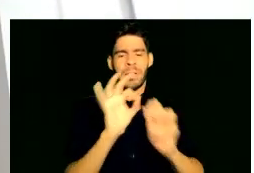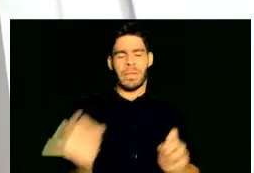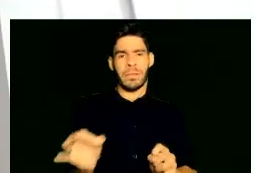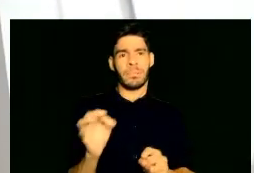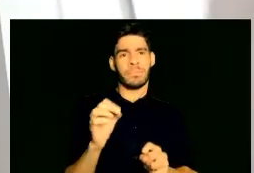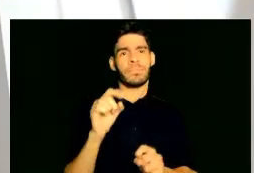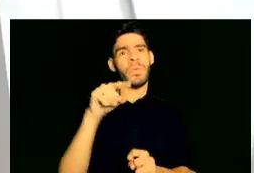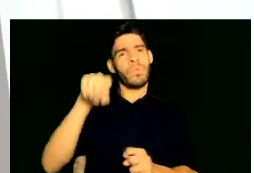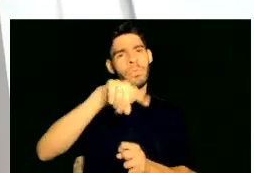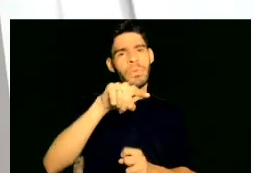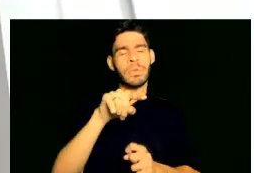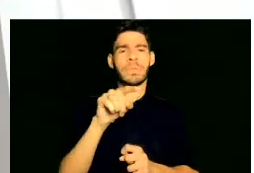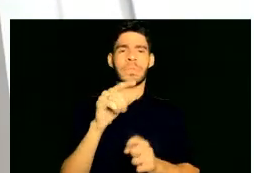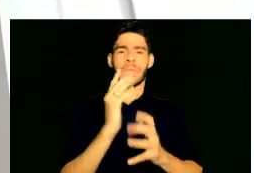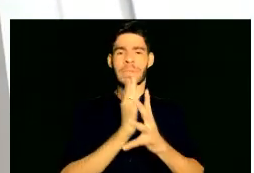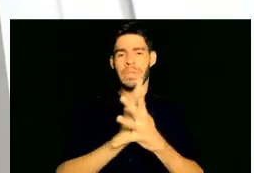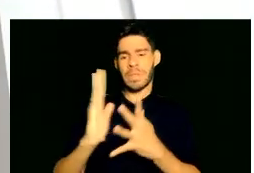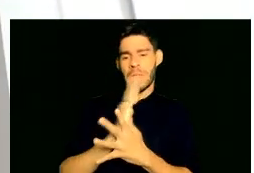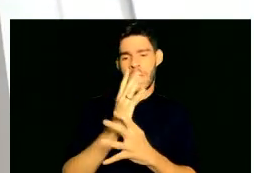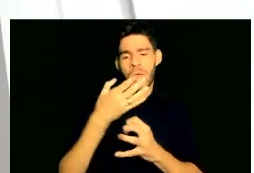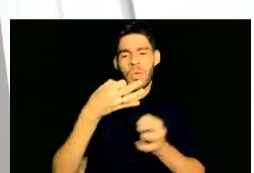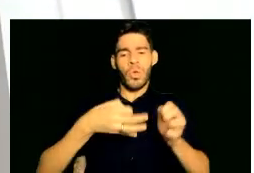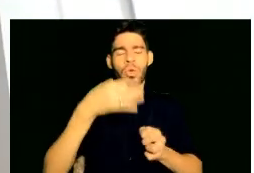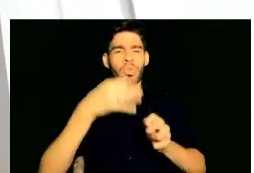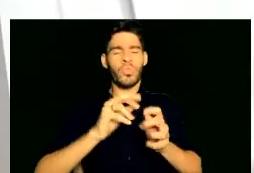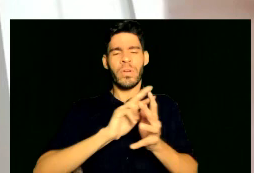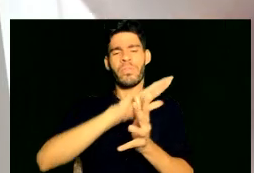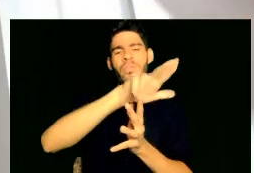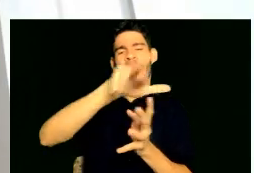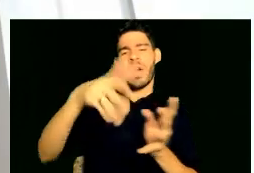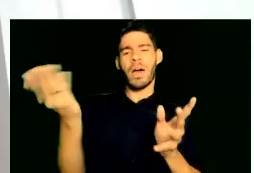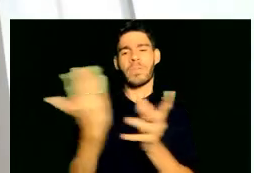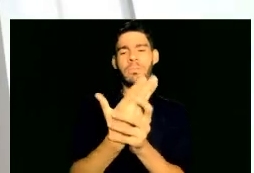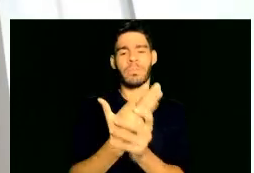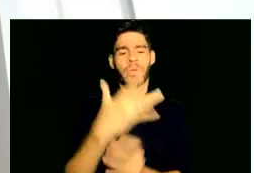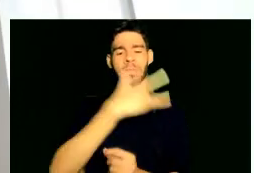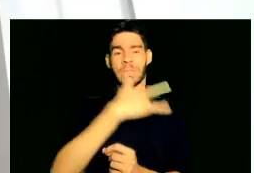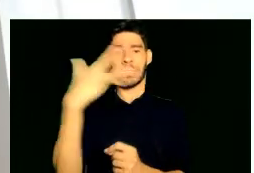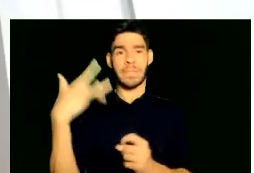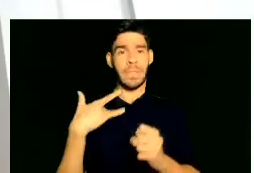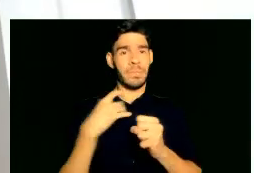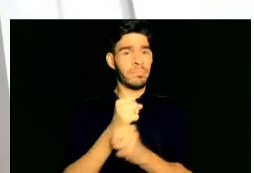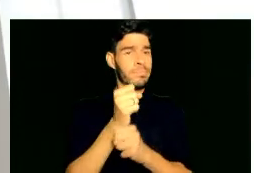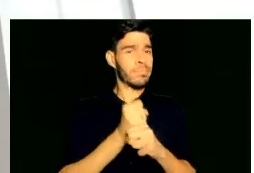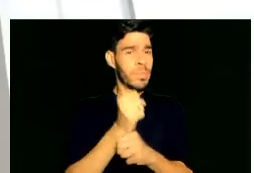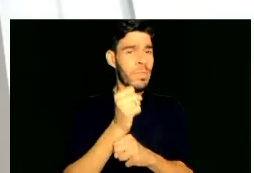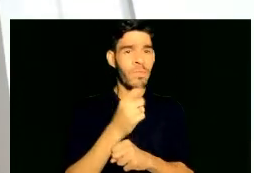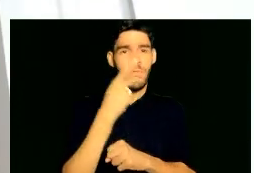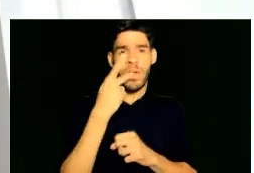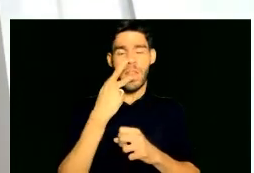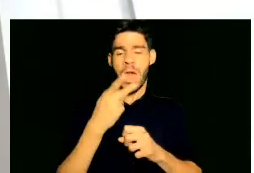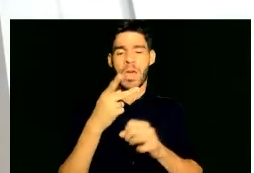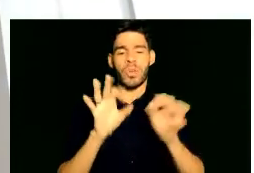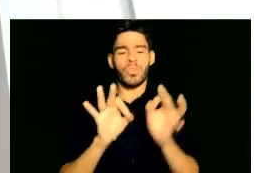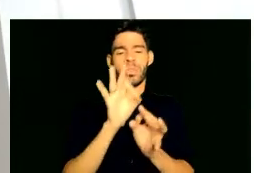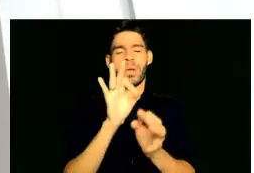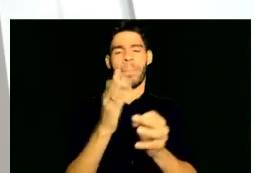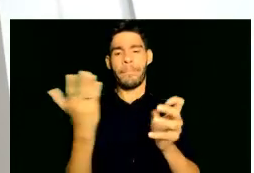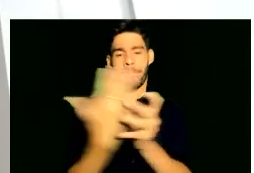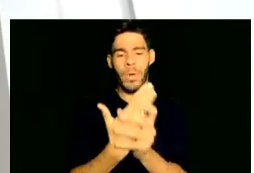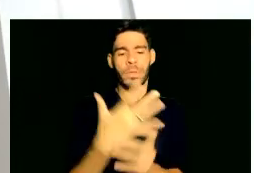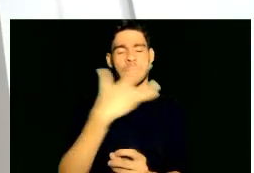bem simples. A maior parte de vocês sabe que o nosso sistema de justiça julga milhares de causas de saúde por ano, o que a gente